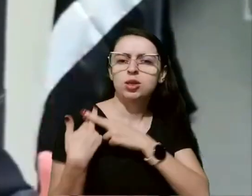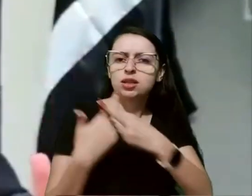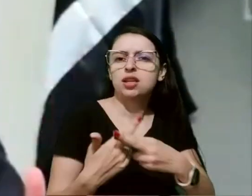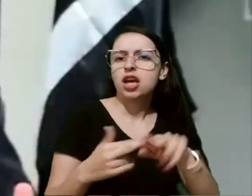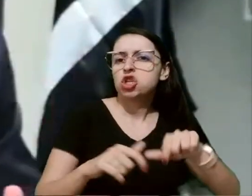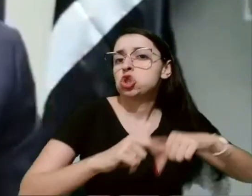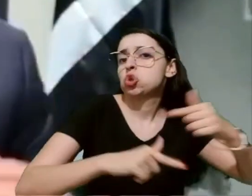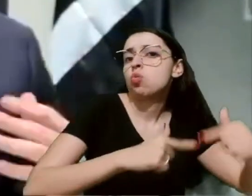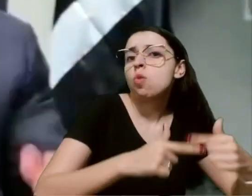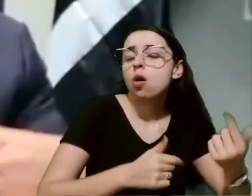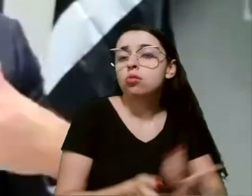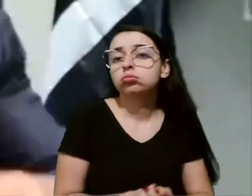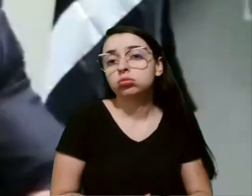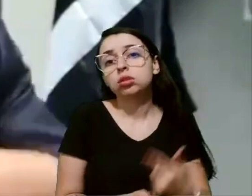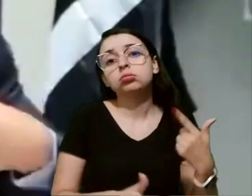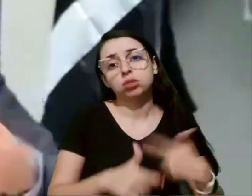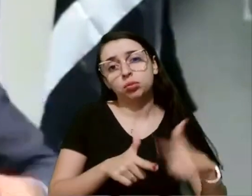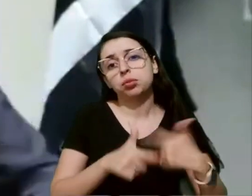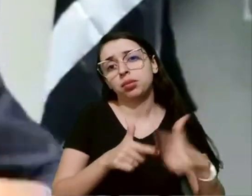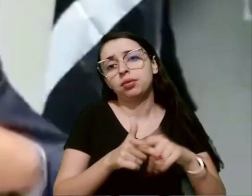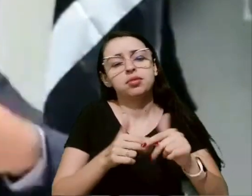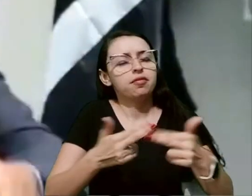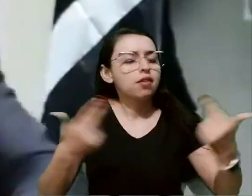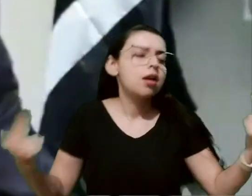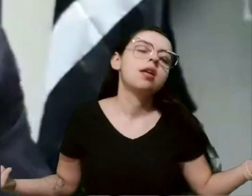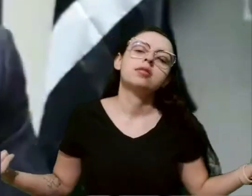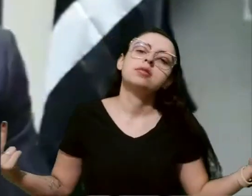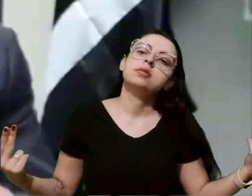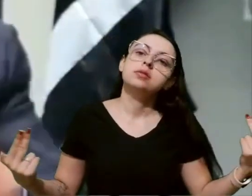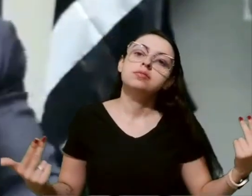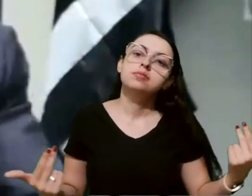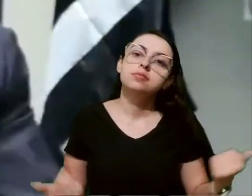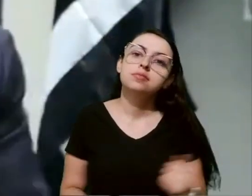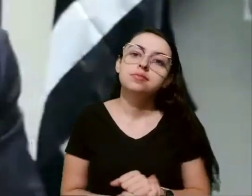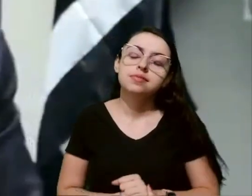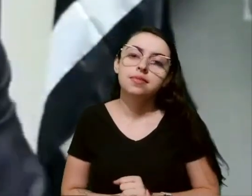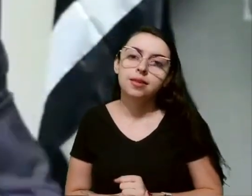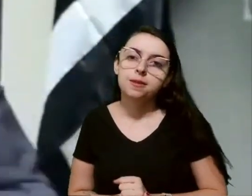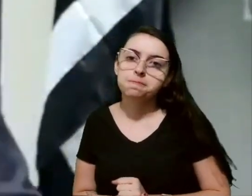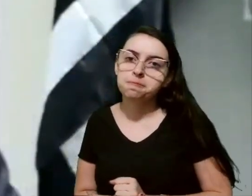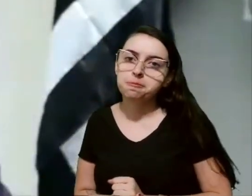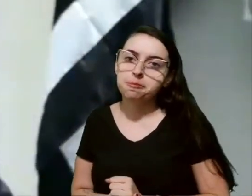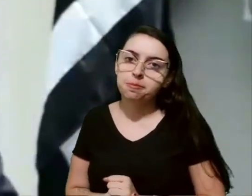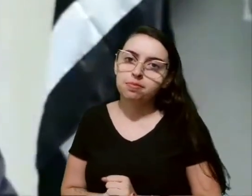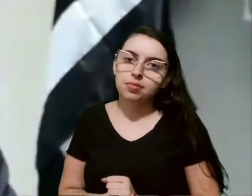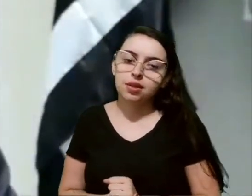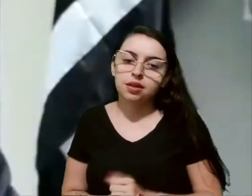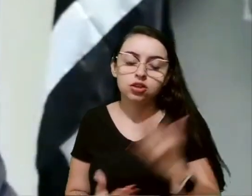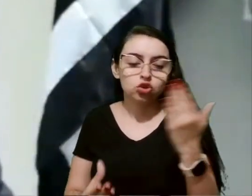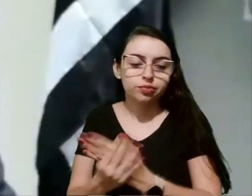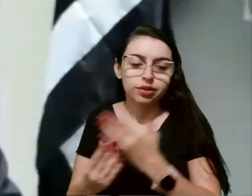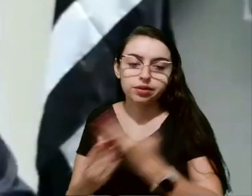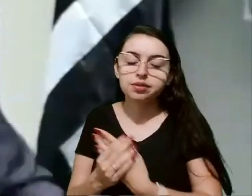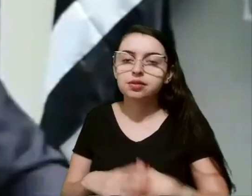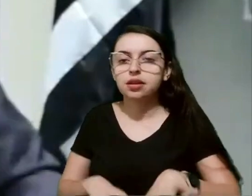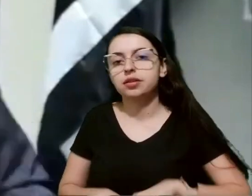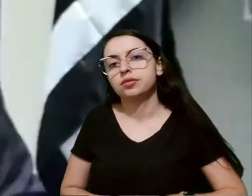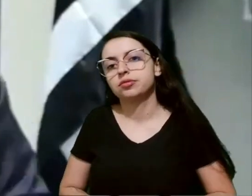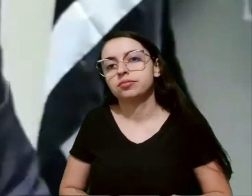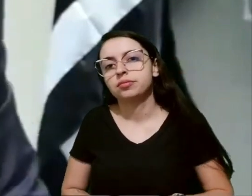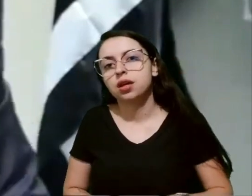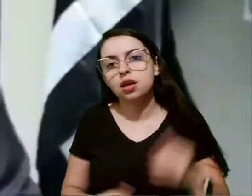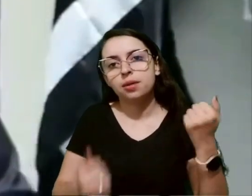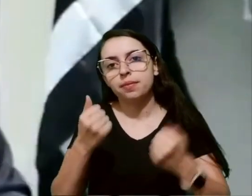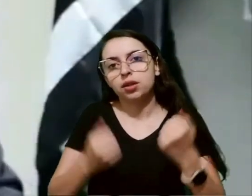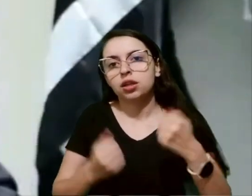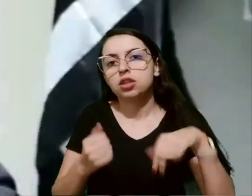um problema, tem lá uma centena, milhares, às vezes dezenas de milhares ou centenas de milhares de ações, né. Sei lá,